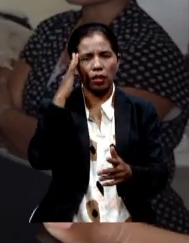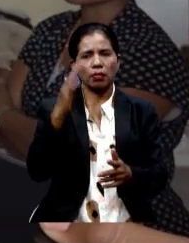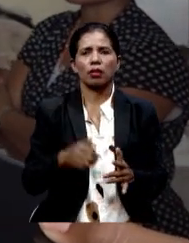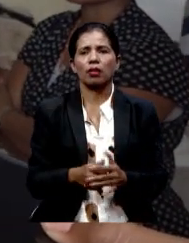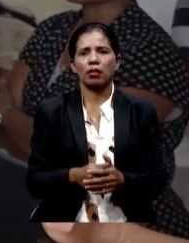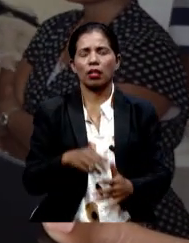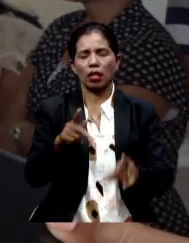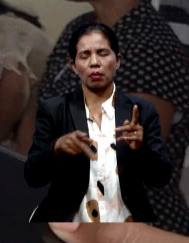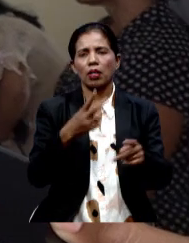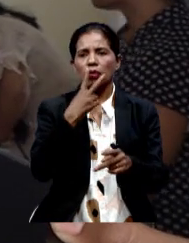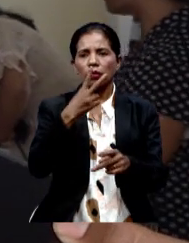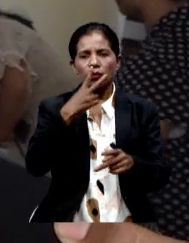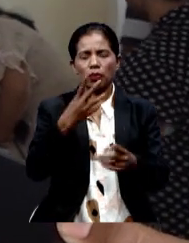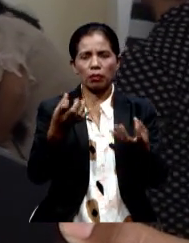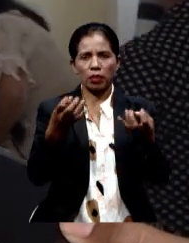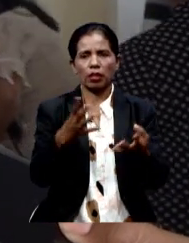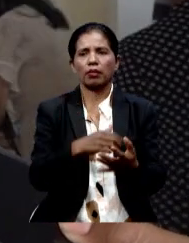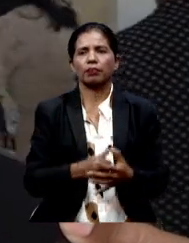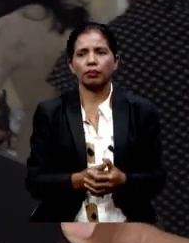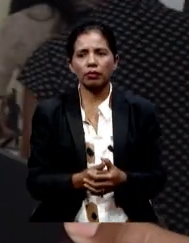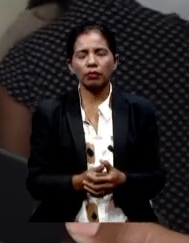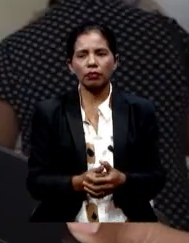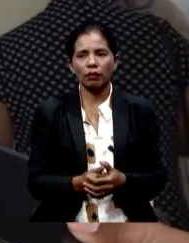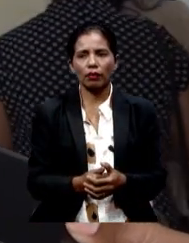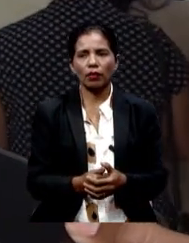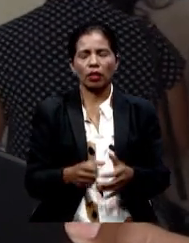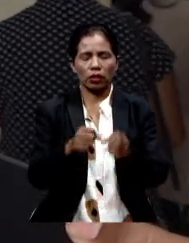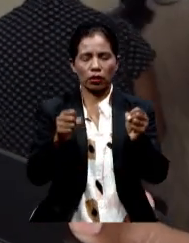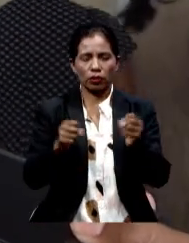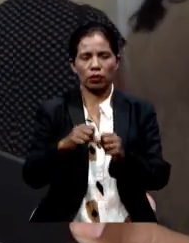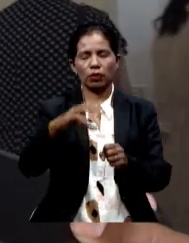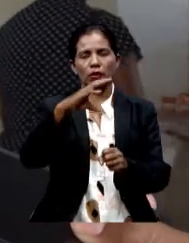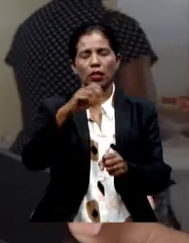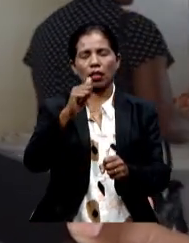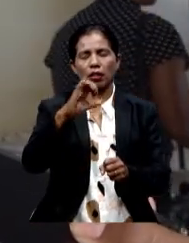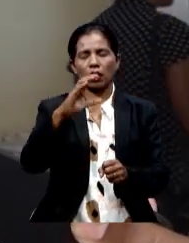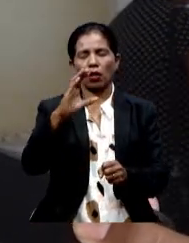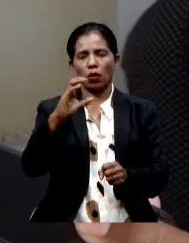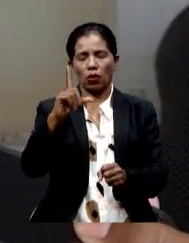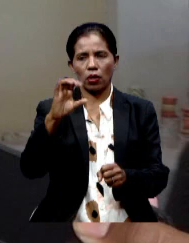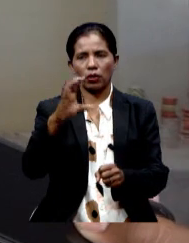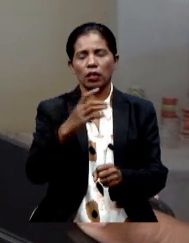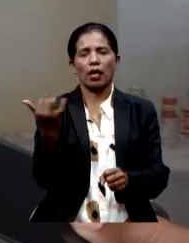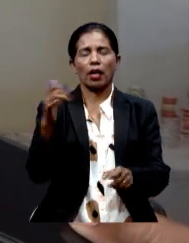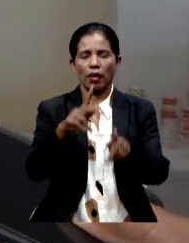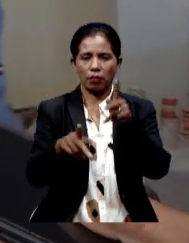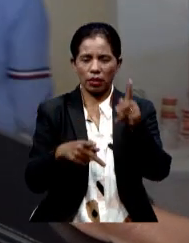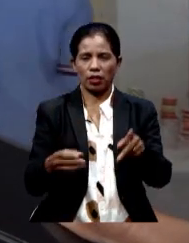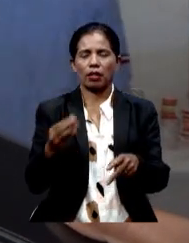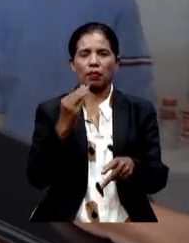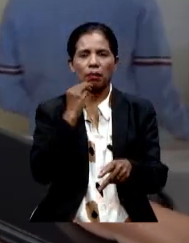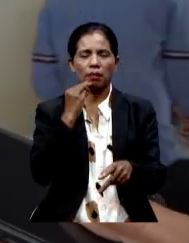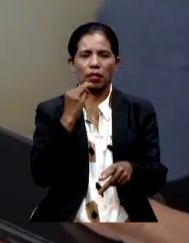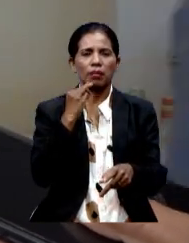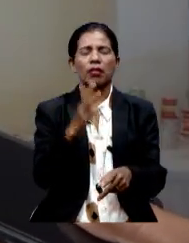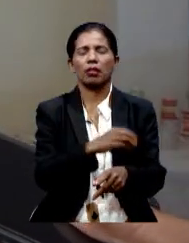é uma fuma, fuma ne maioria los, e a suco caicolinia, se irane bem, mas mama malus, zoben se ir